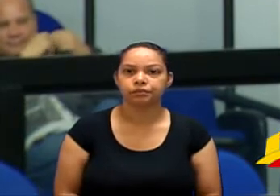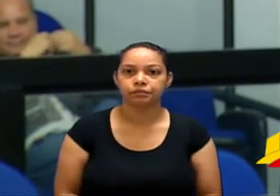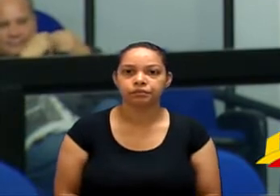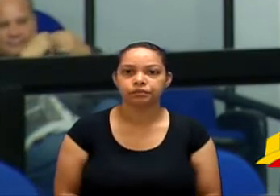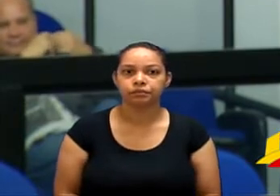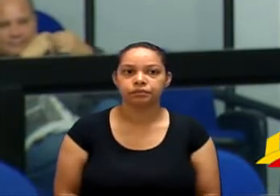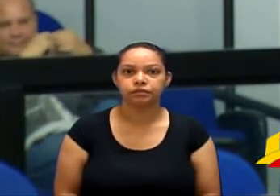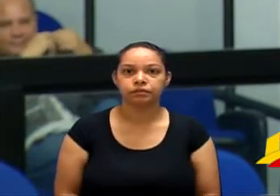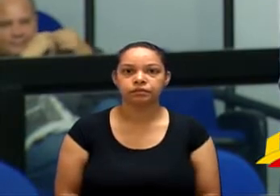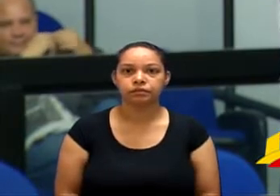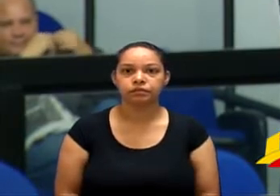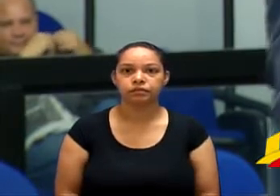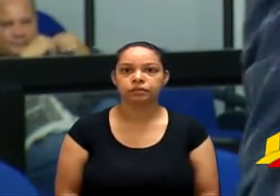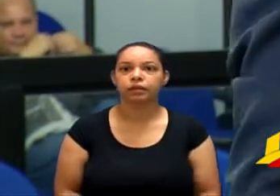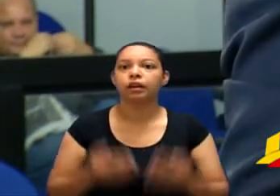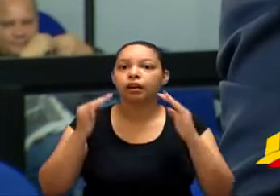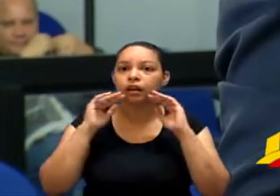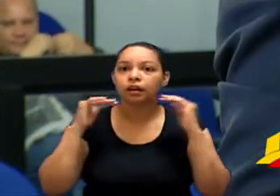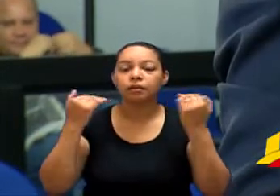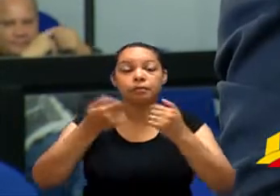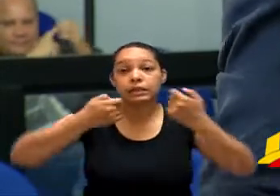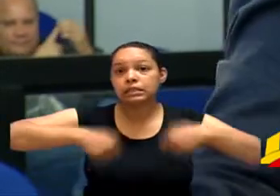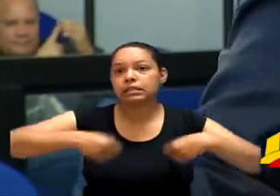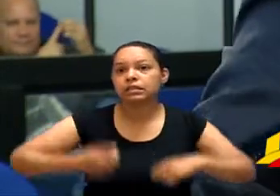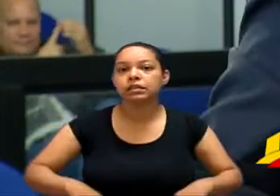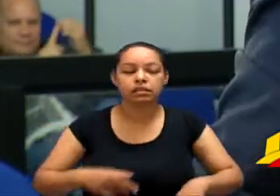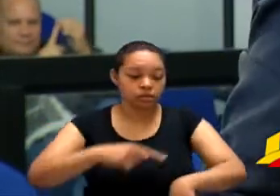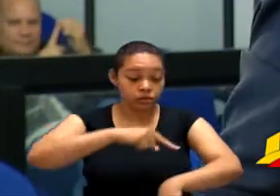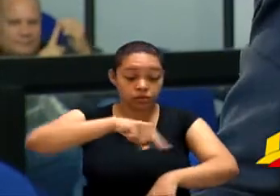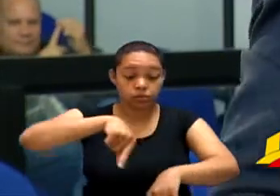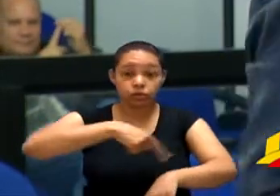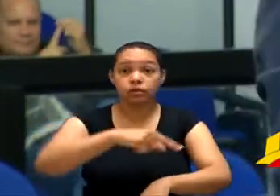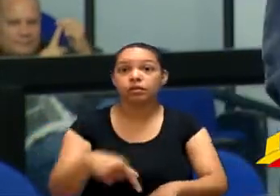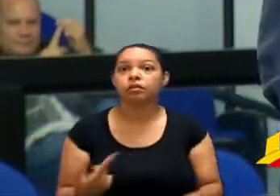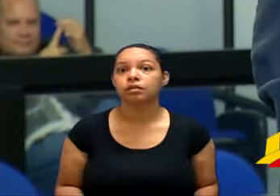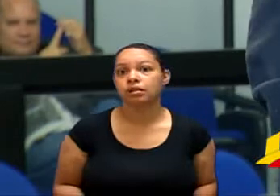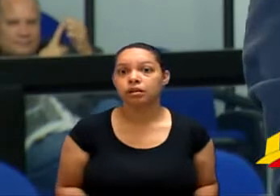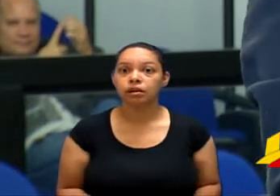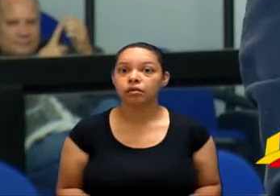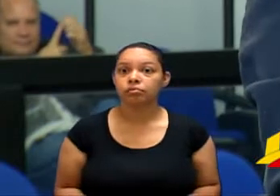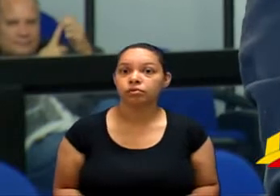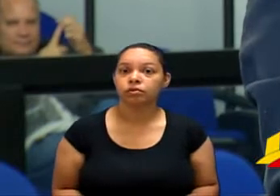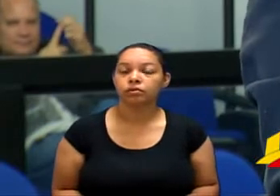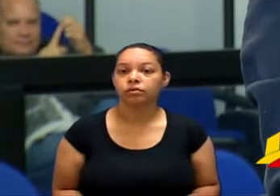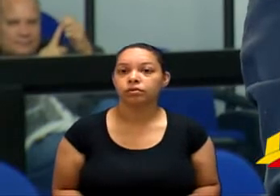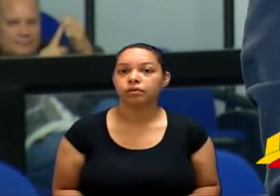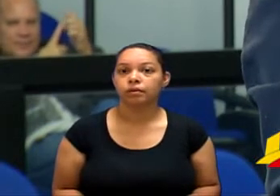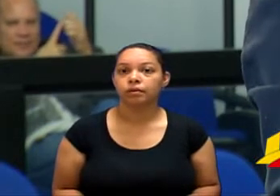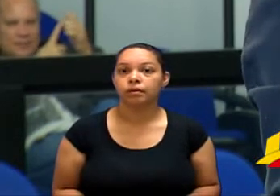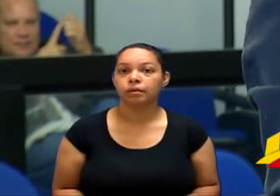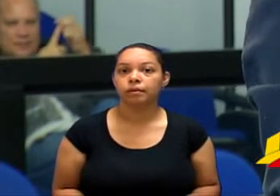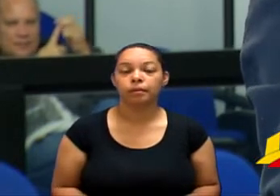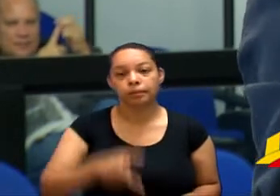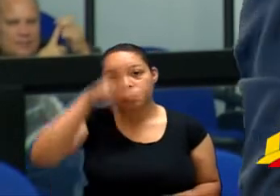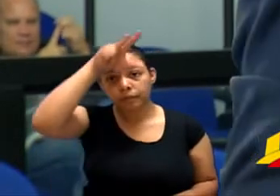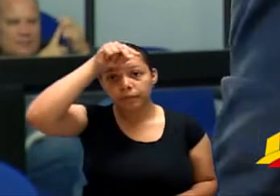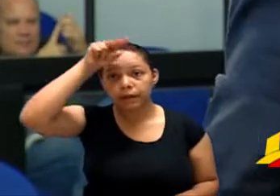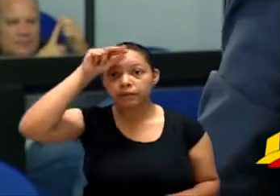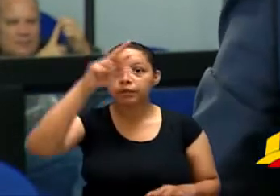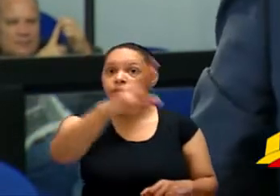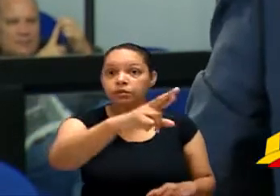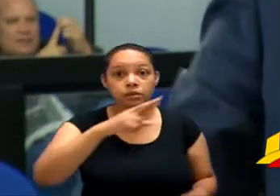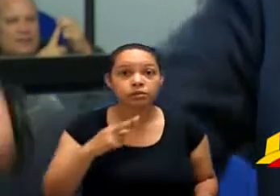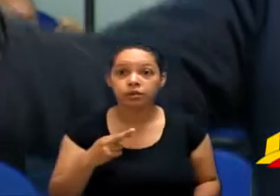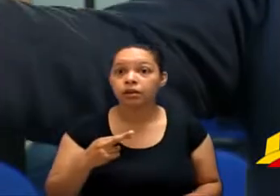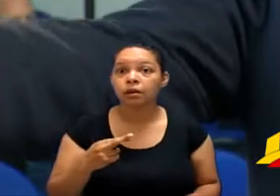a casa tem que estipular um prazo para que o prefeito devolva esse essas oitiva não volta